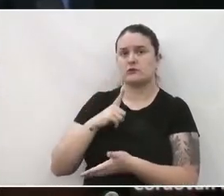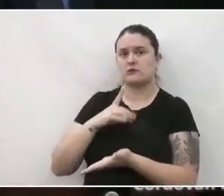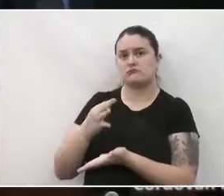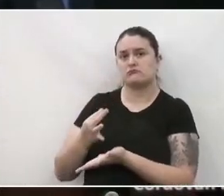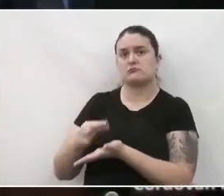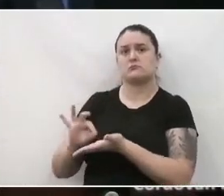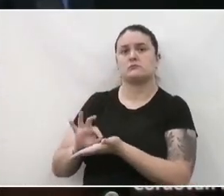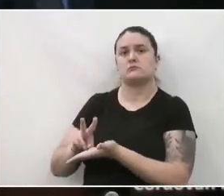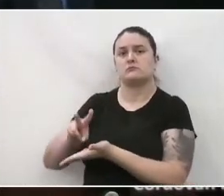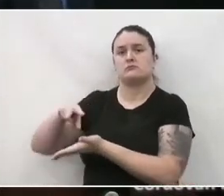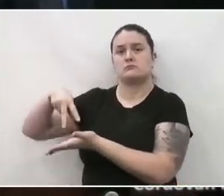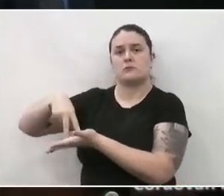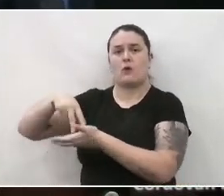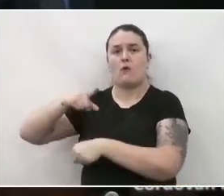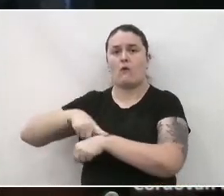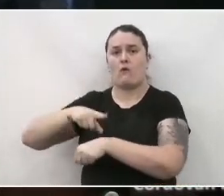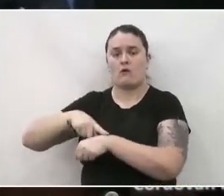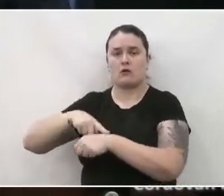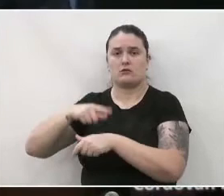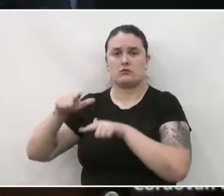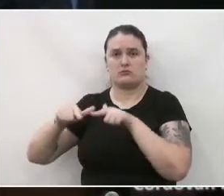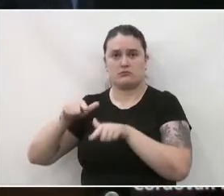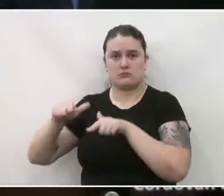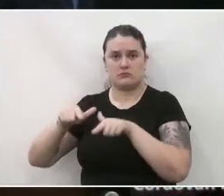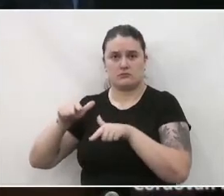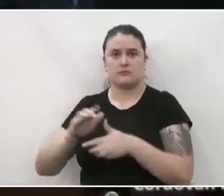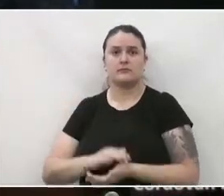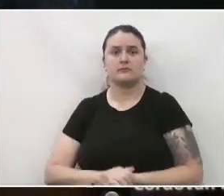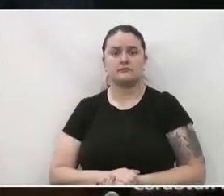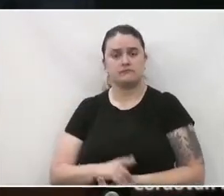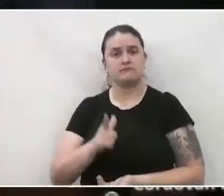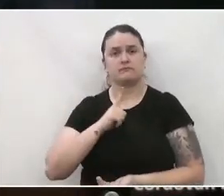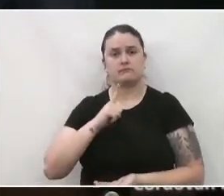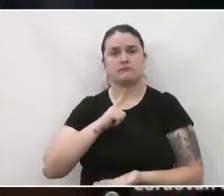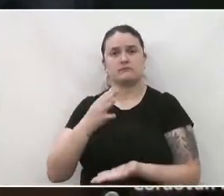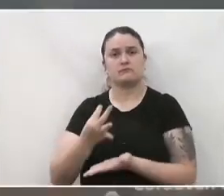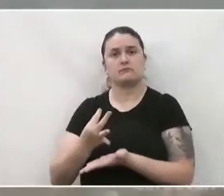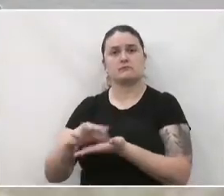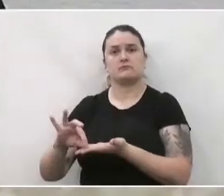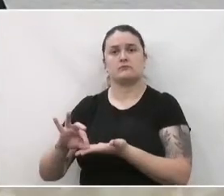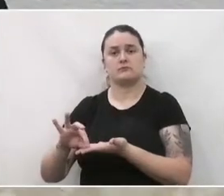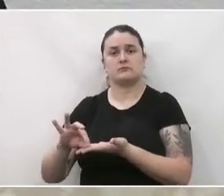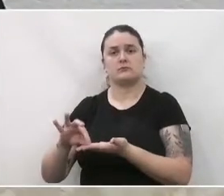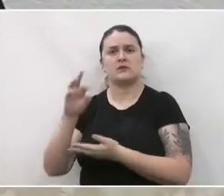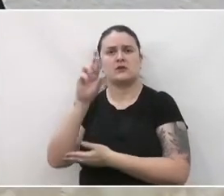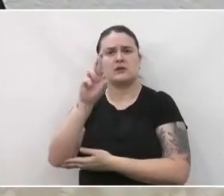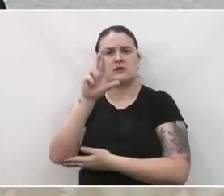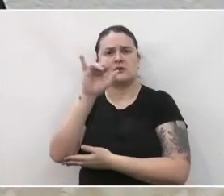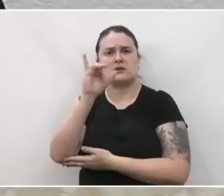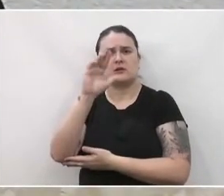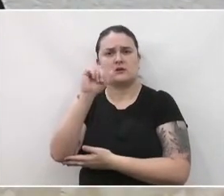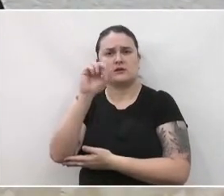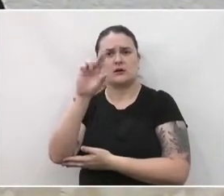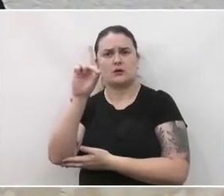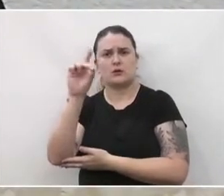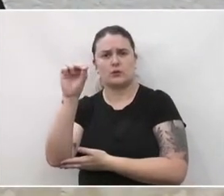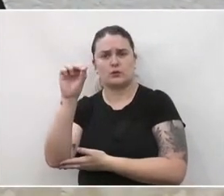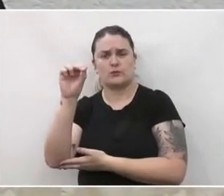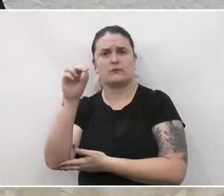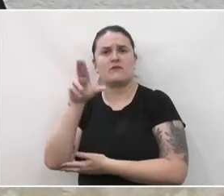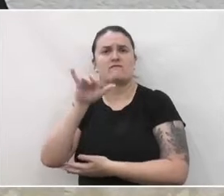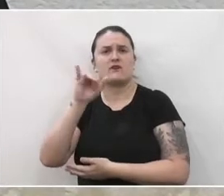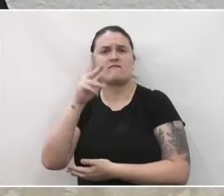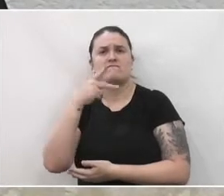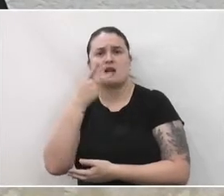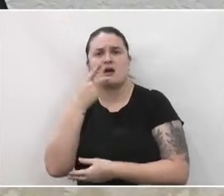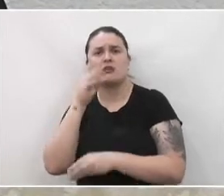para o uso da palavra no horário do expediente. Encontra-se inscrito o senhor Ricardo Krizanovski para falar